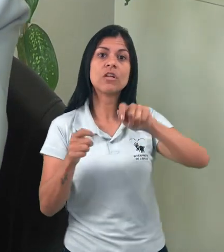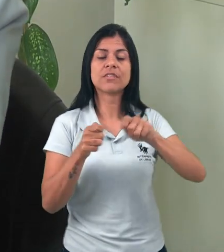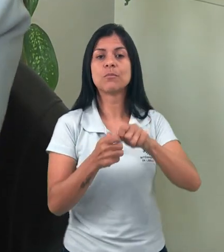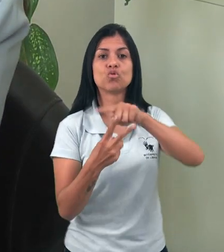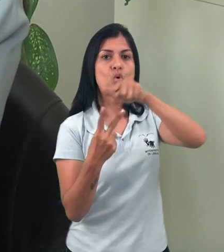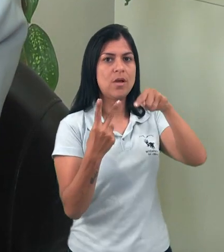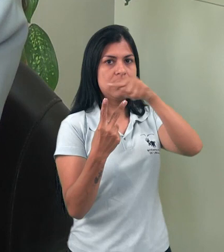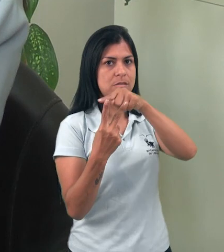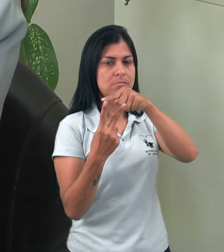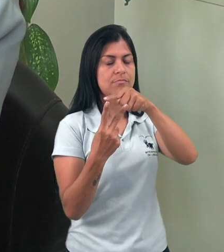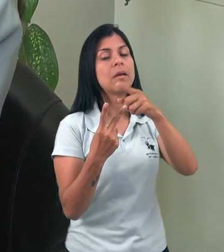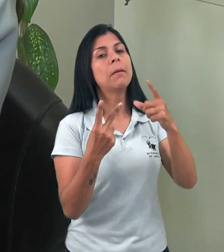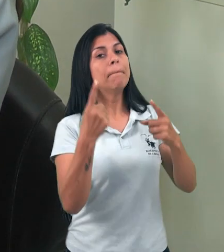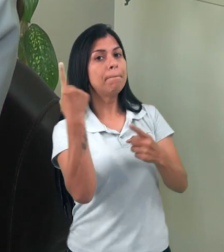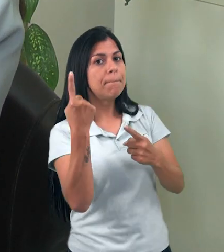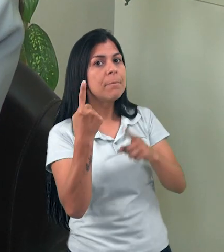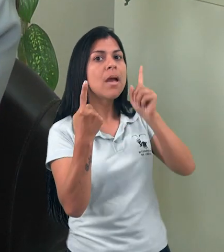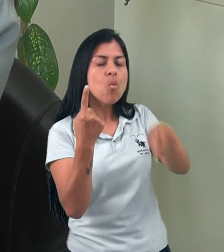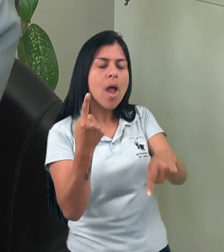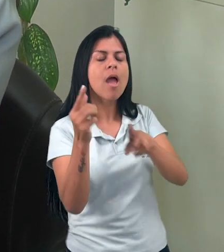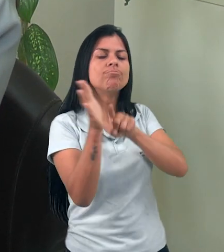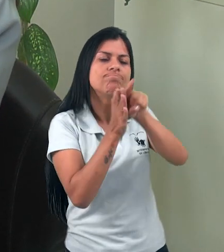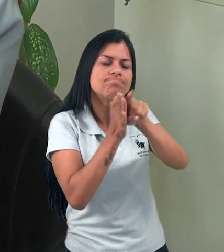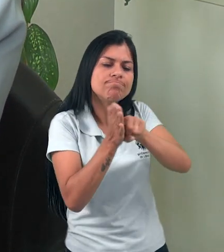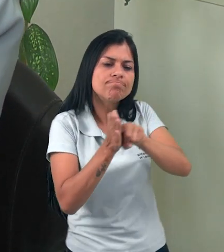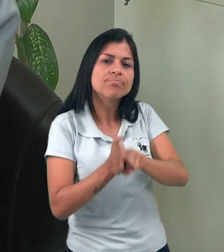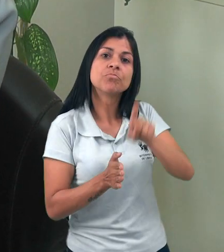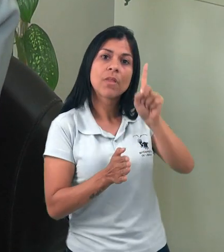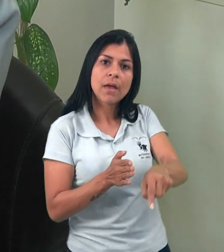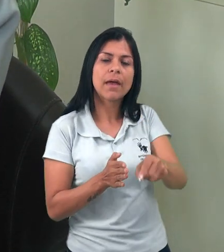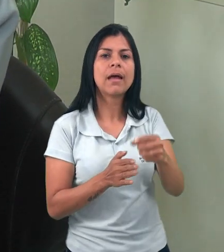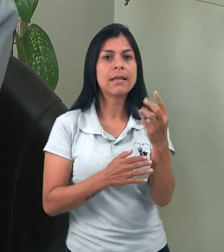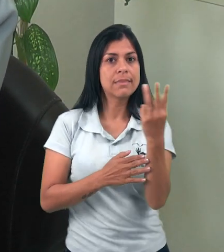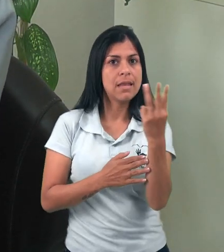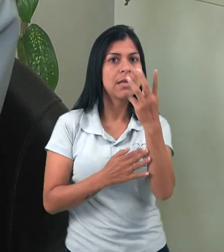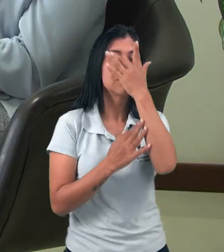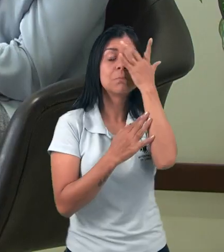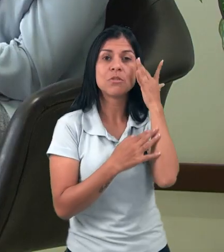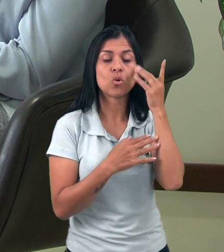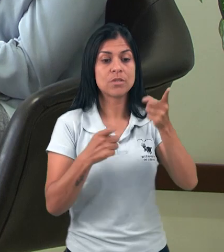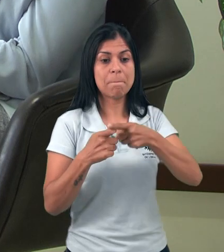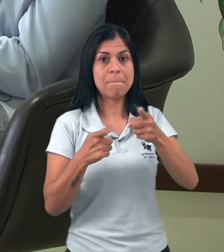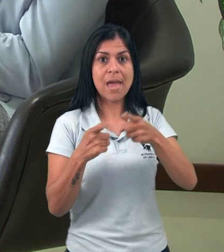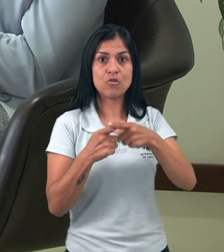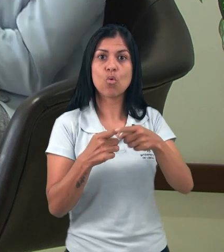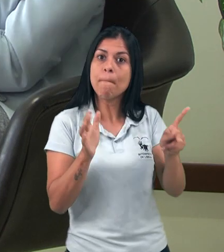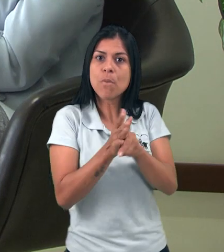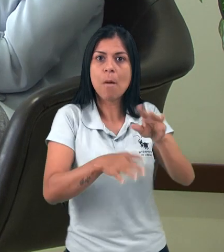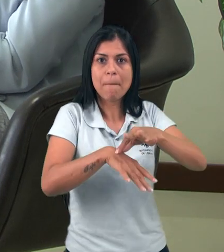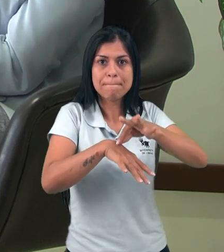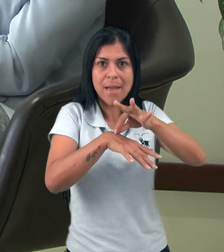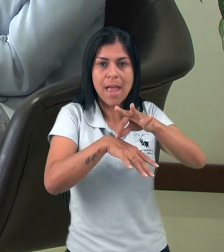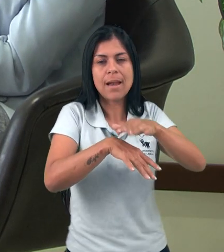a gente divide o atendimento em 2 blocos, que é a parte clínica, que é feita com o suporte de 3 dermatologistas que